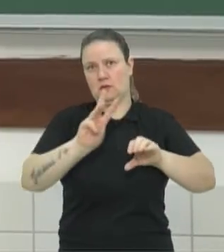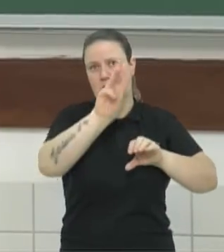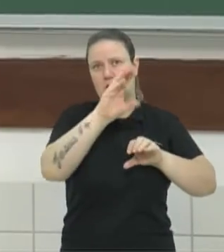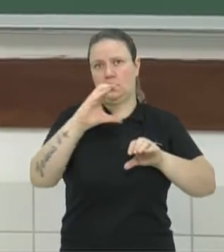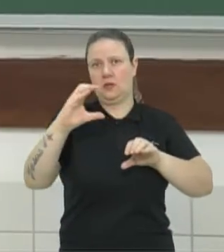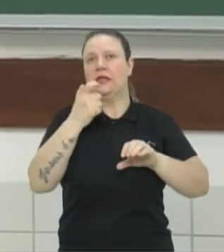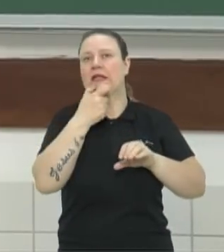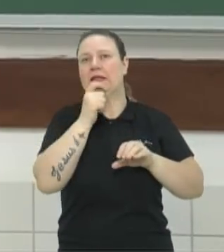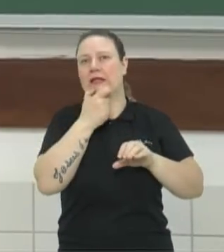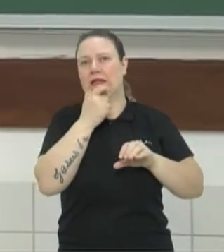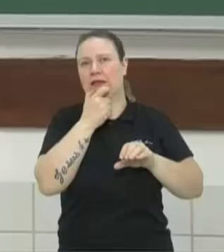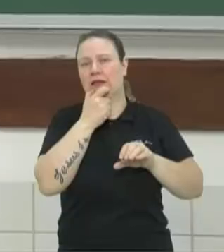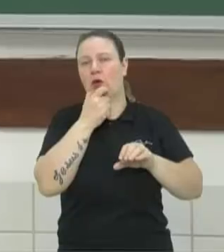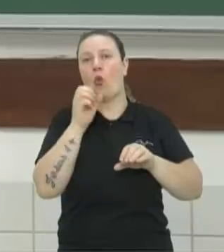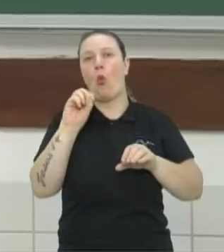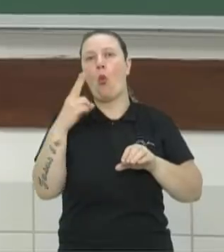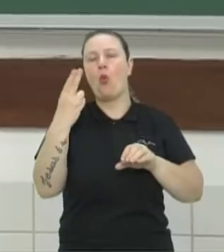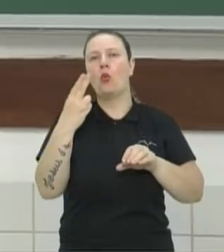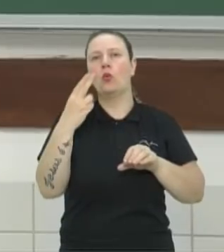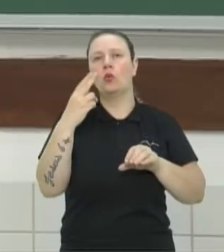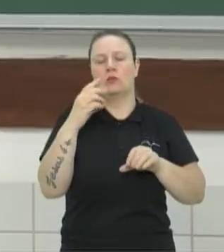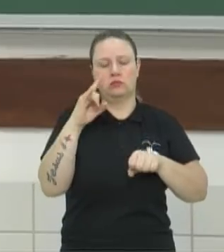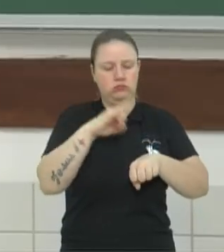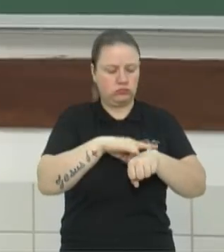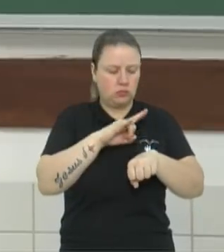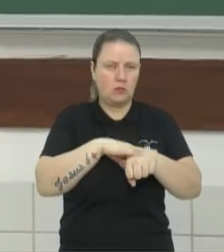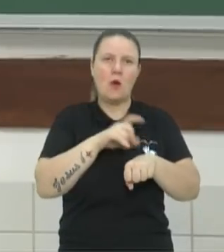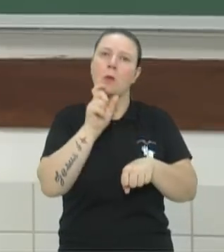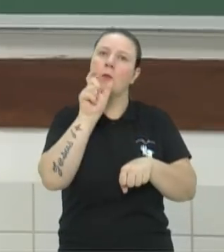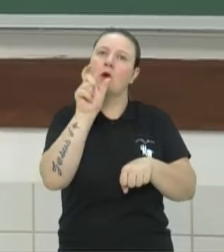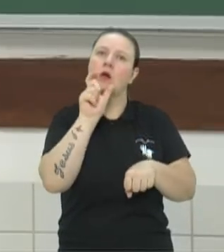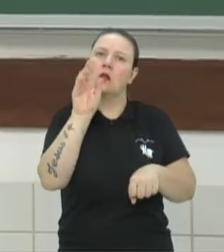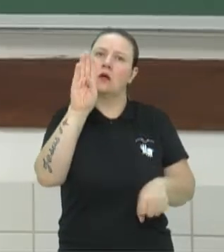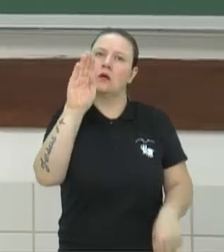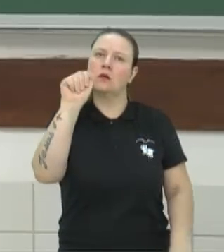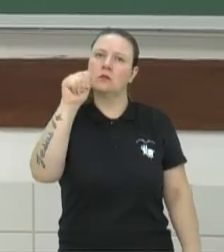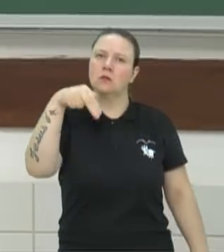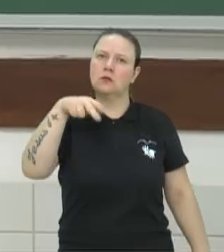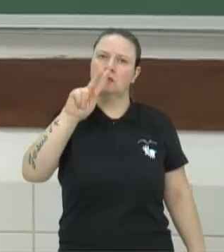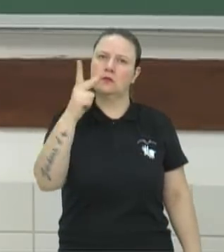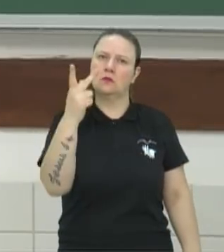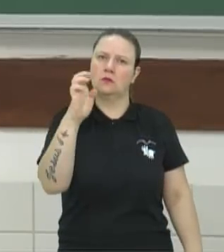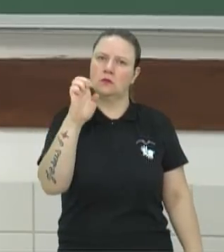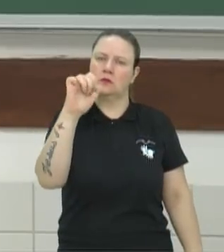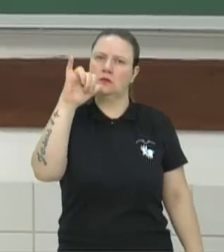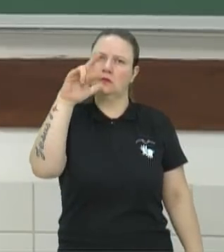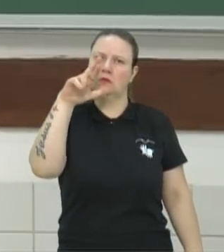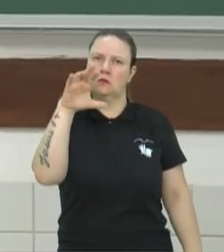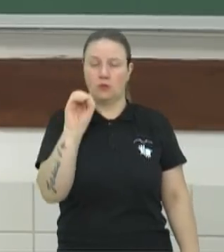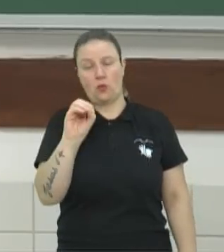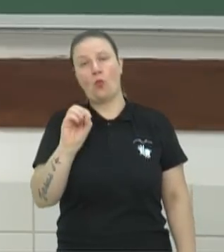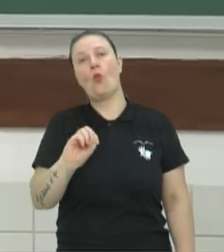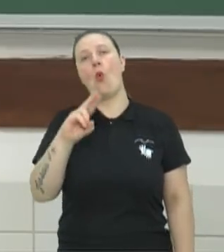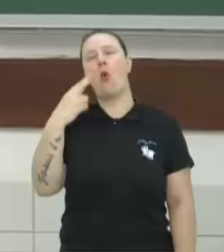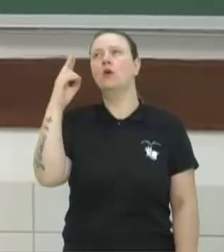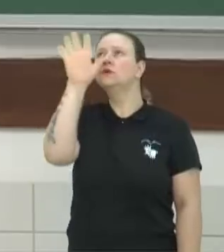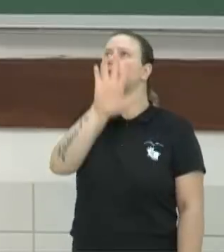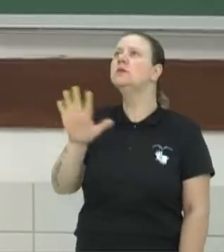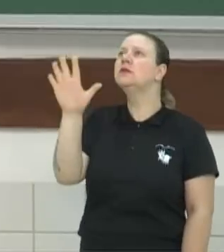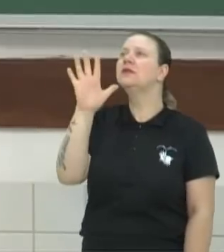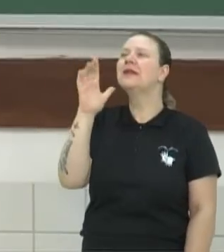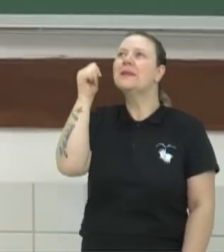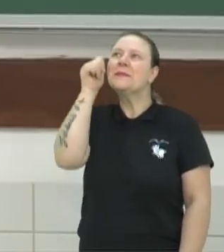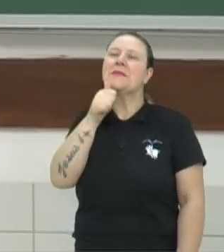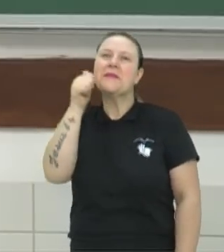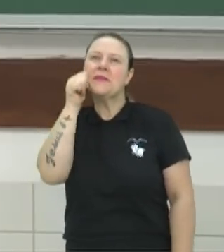escrito banheiro, ou tem lá uma imagenzinha de uma pessoa é uma mulher ou um homem indicando que é o